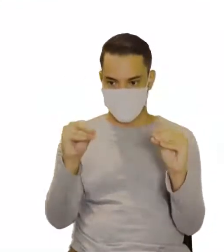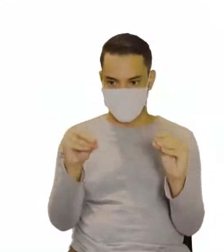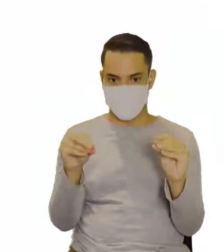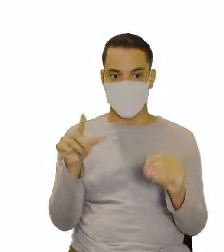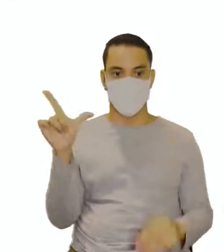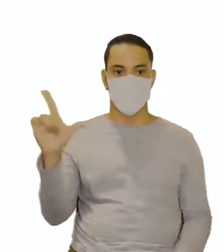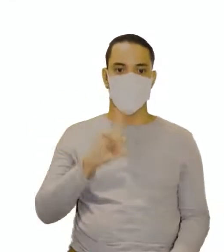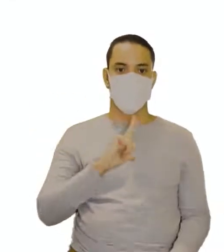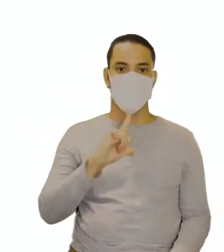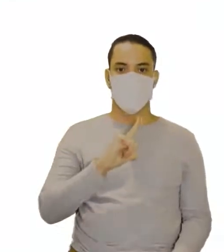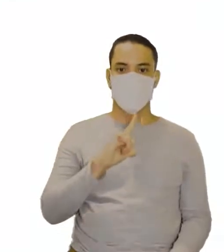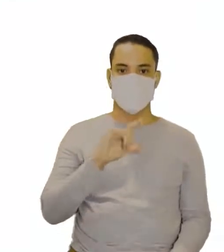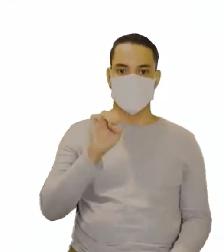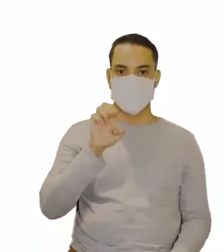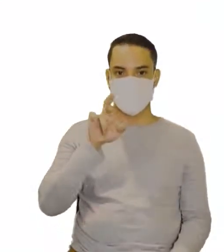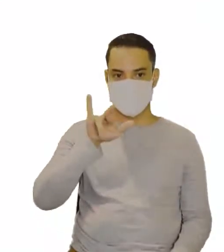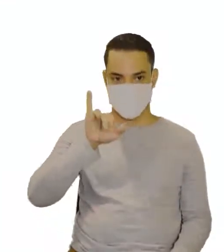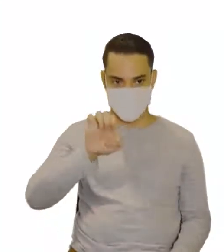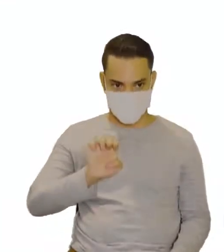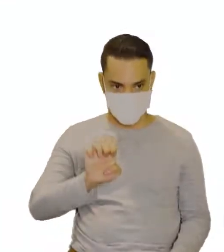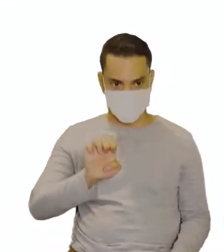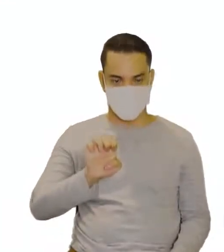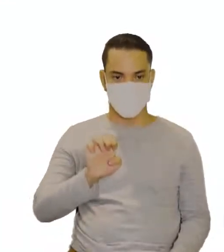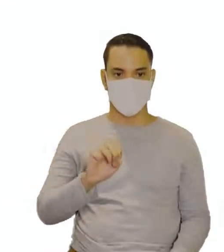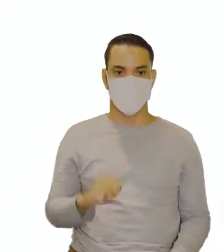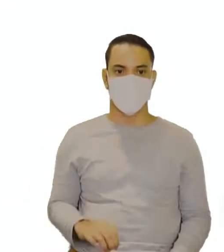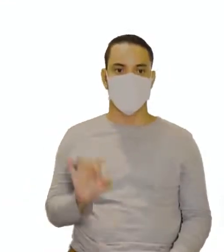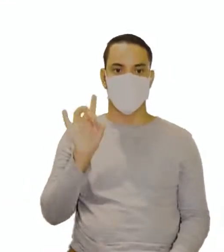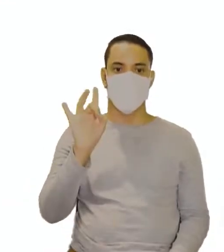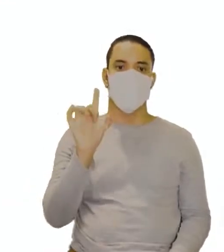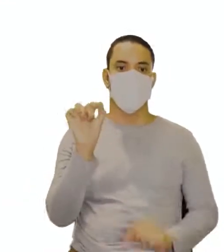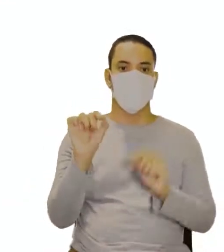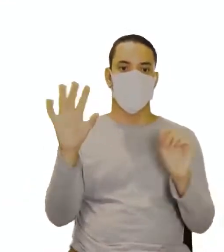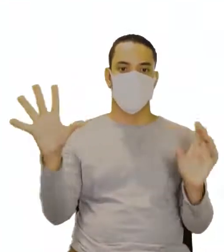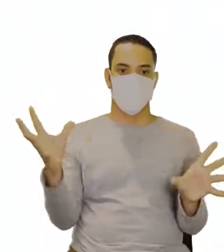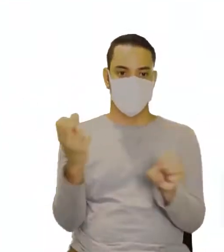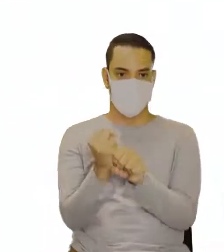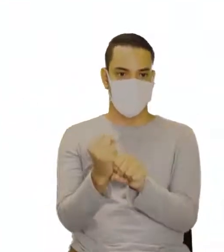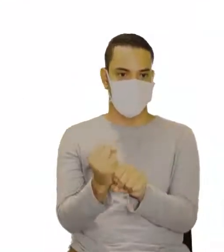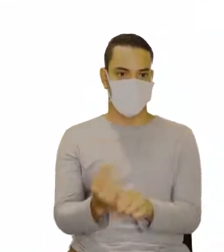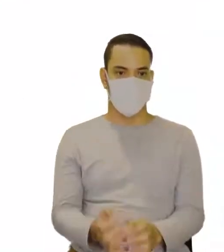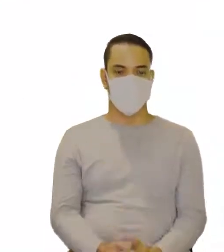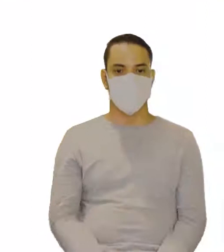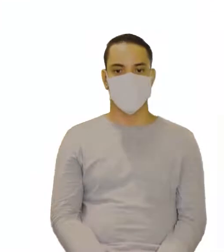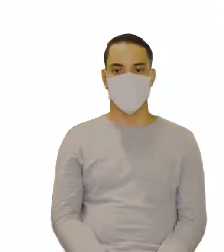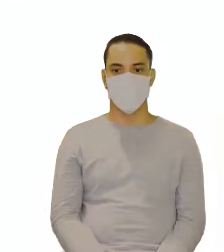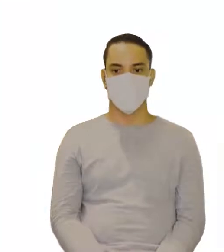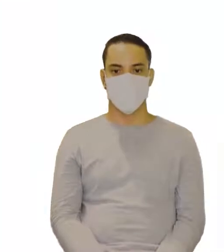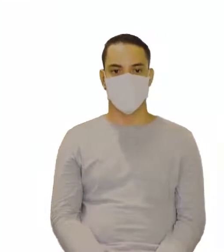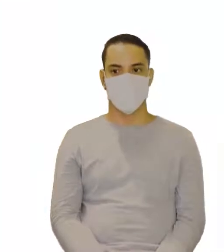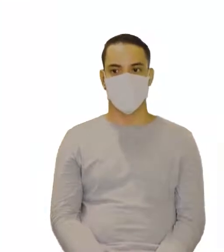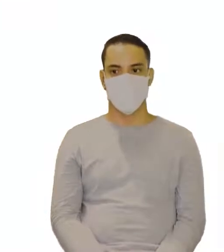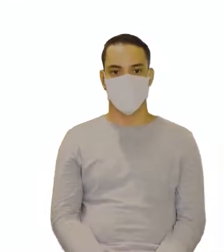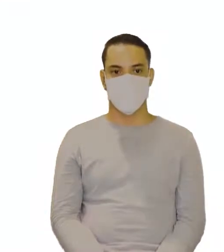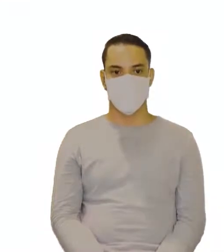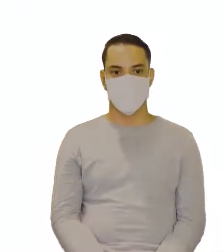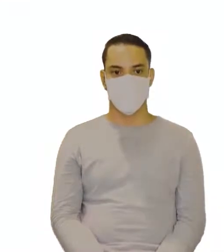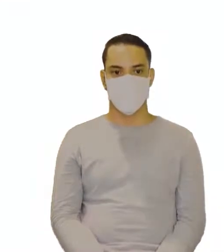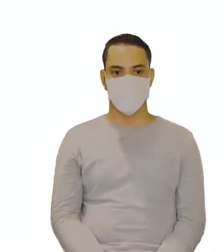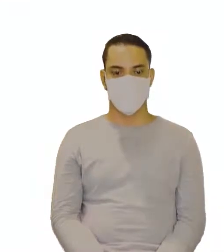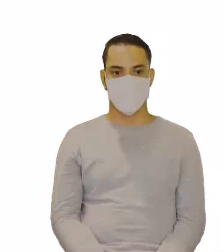elas estão em série com essa daqui, é só você somar, ok? Então tá ali, ó, vamos somar aqui.